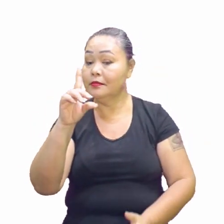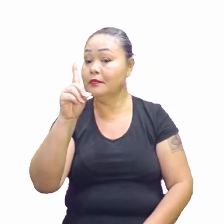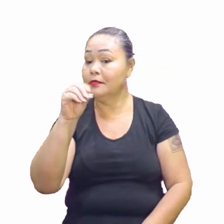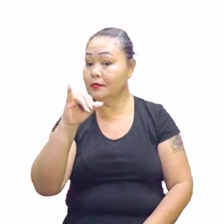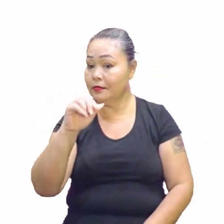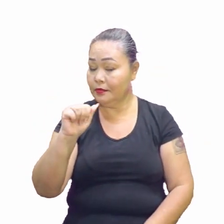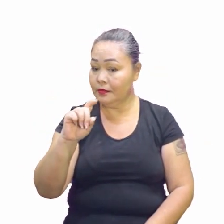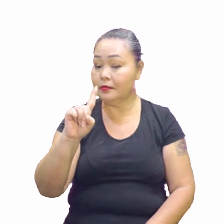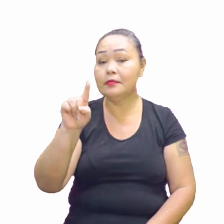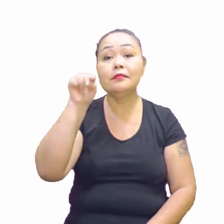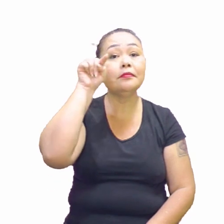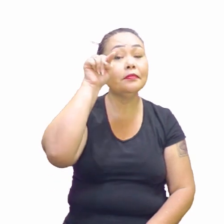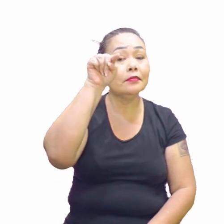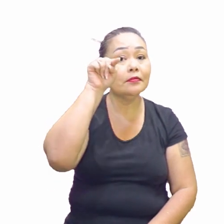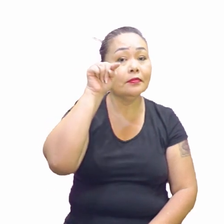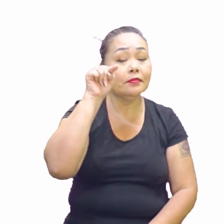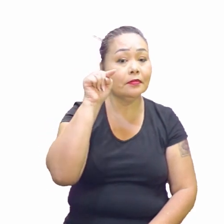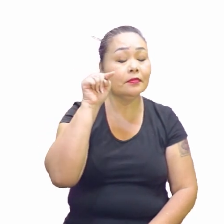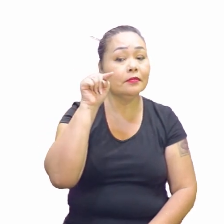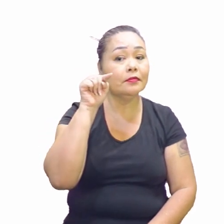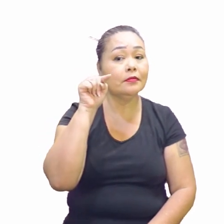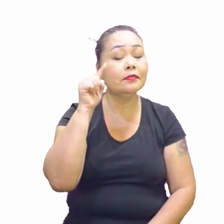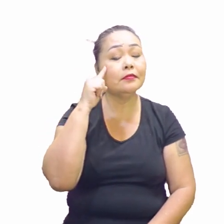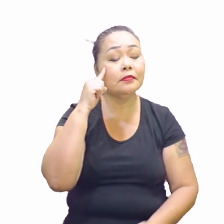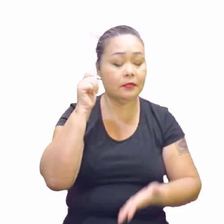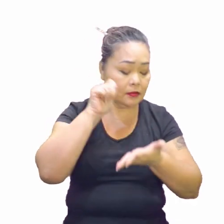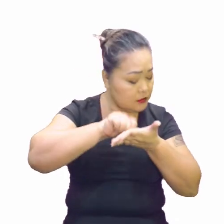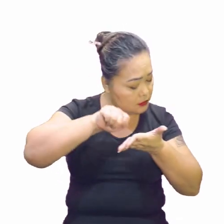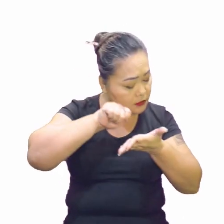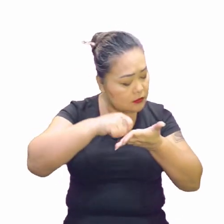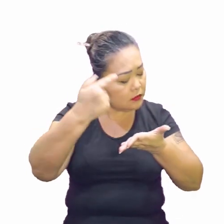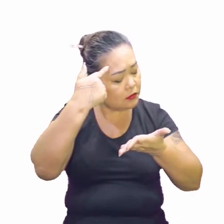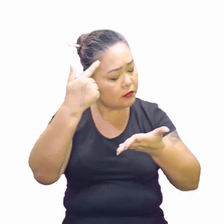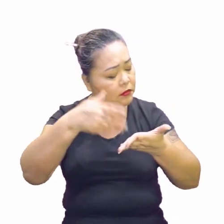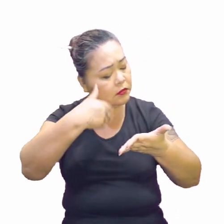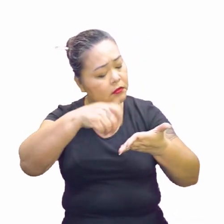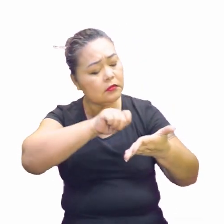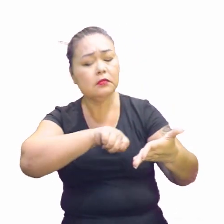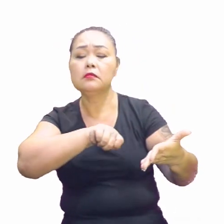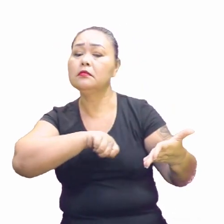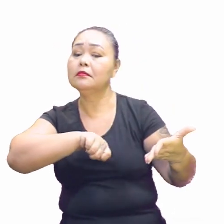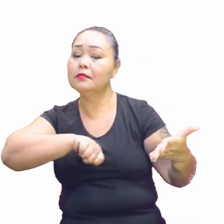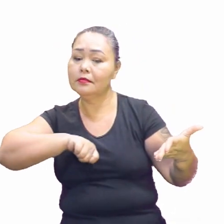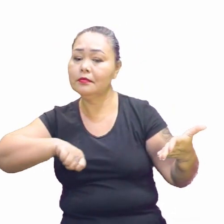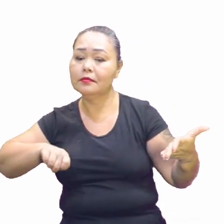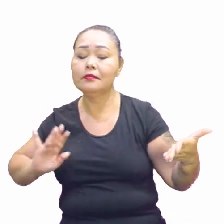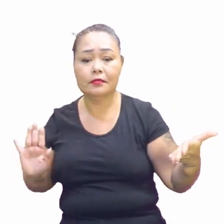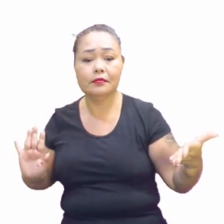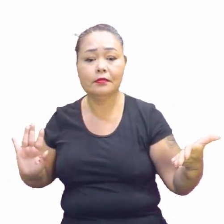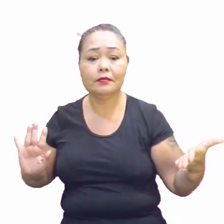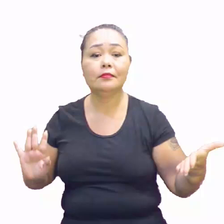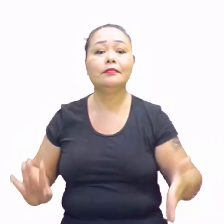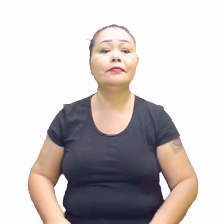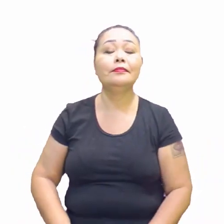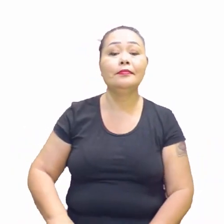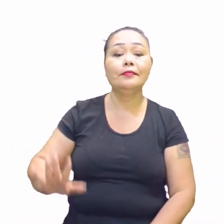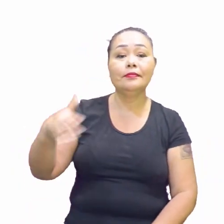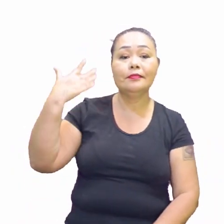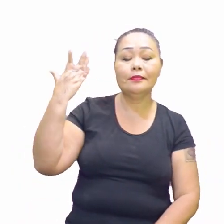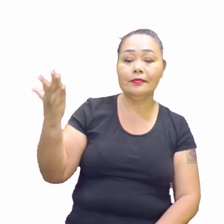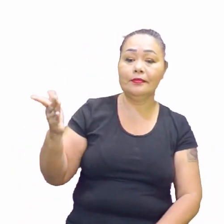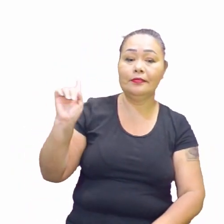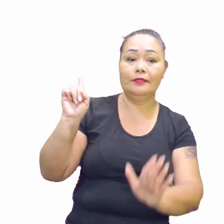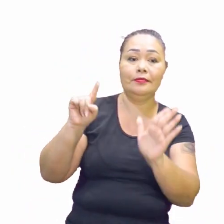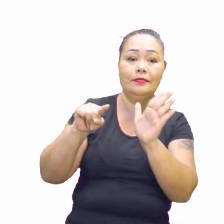dias. Exatamente. Para você dissertar, né? Desenvolver a sua redação. Vamos lá para a